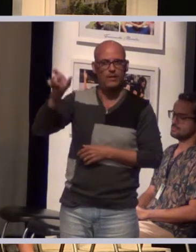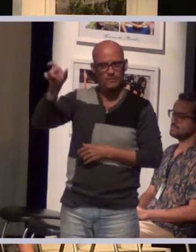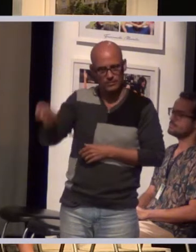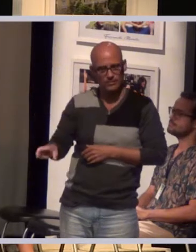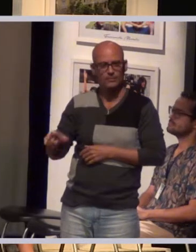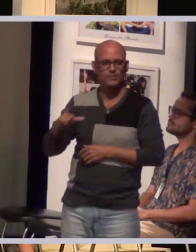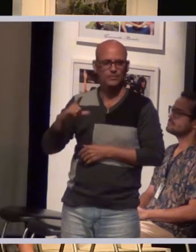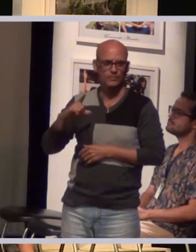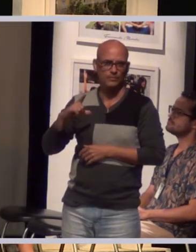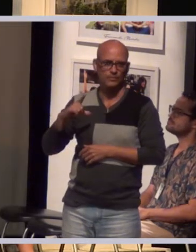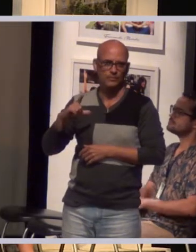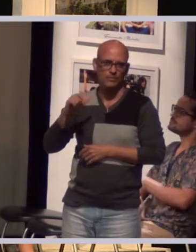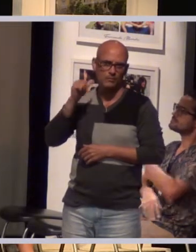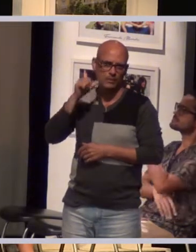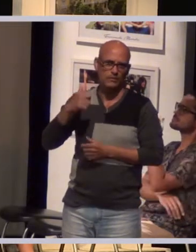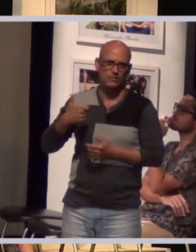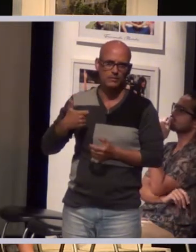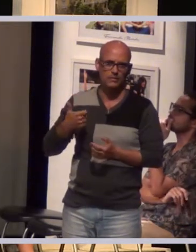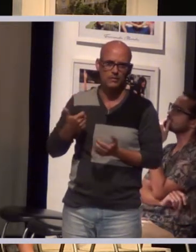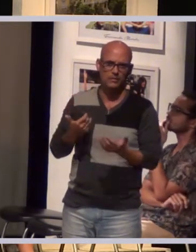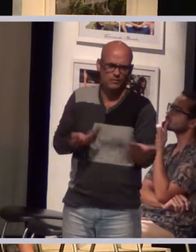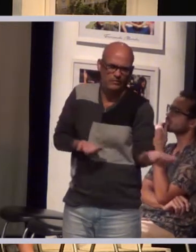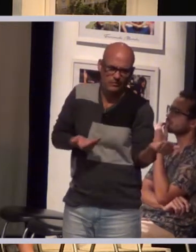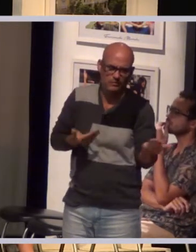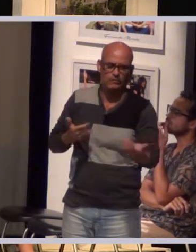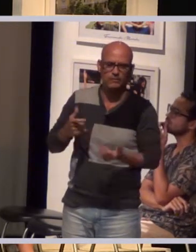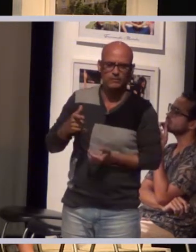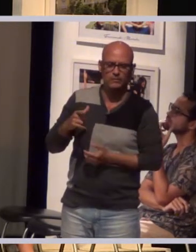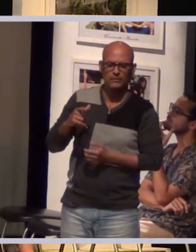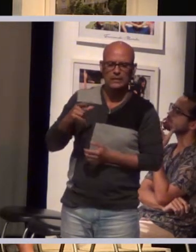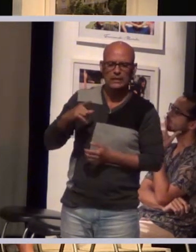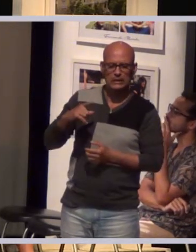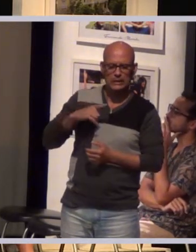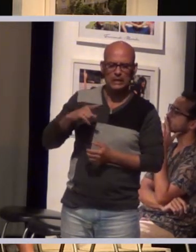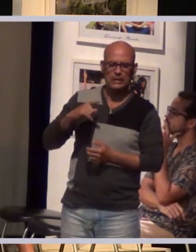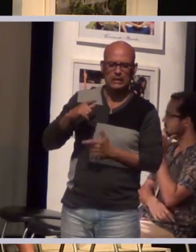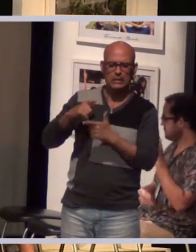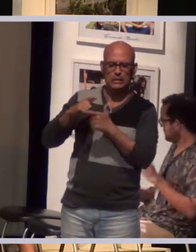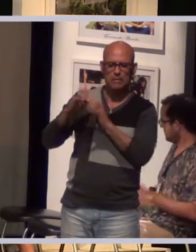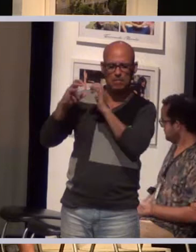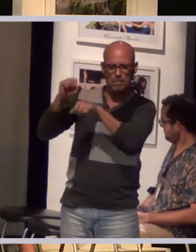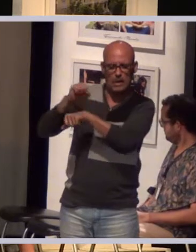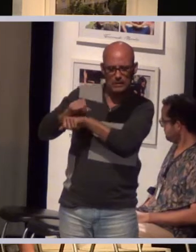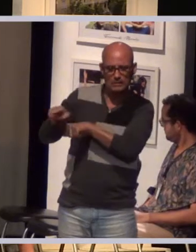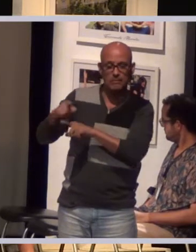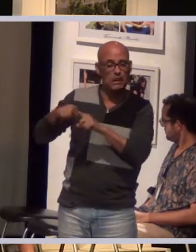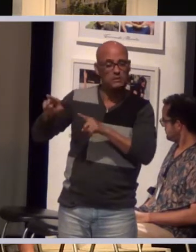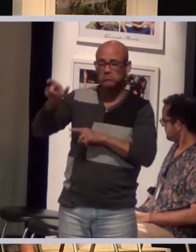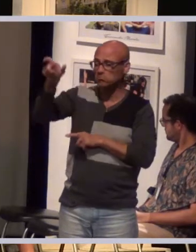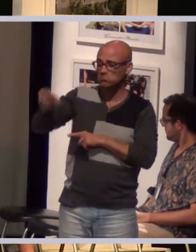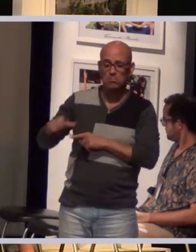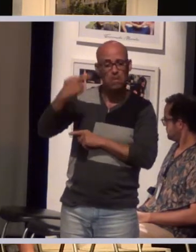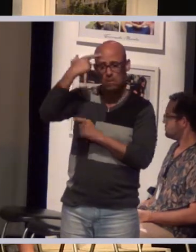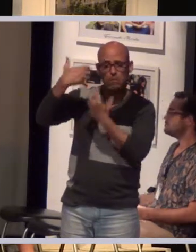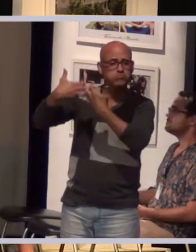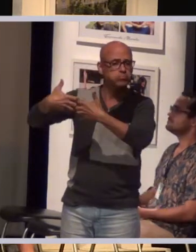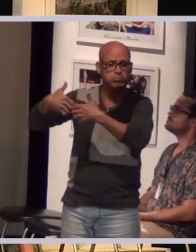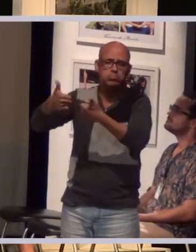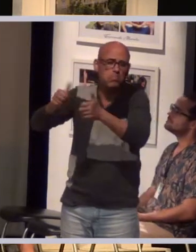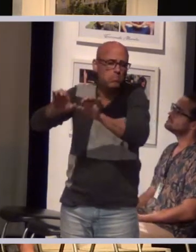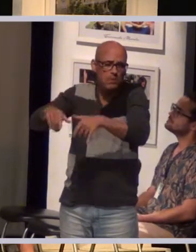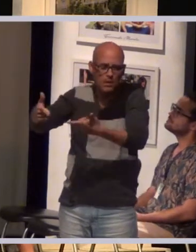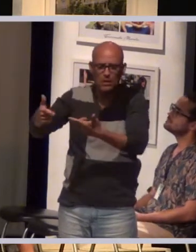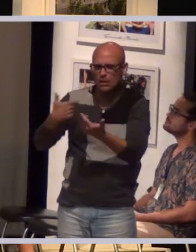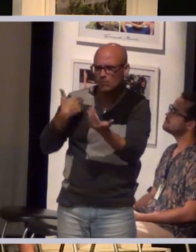uma adolescente PC que não tinha nenhum déficit cognitivo, mas só da gente